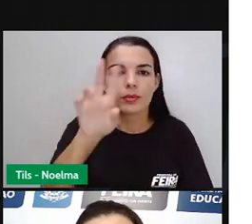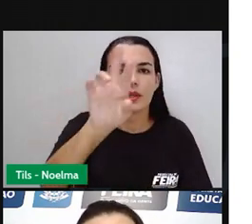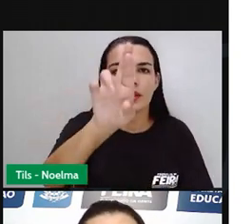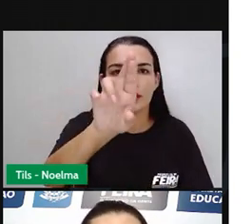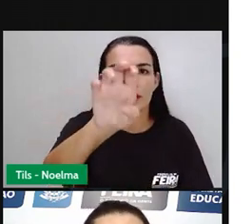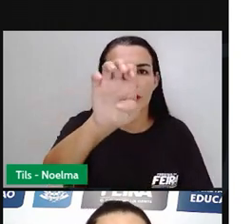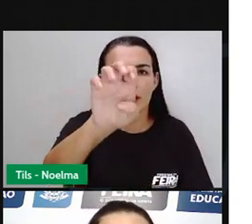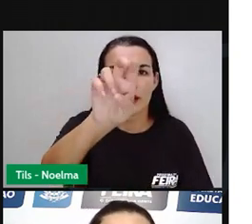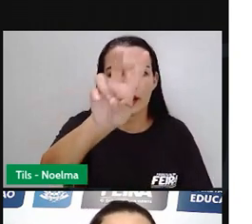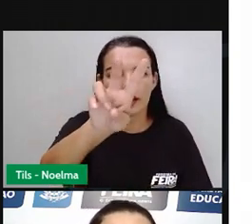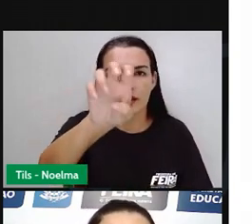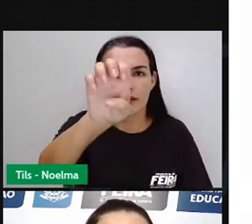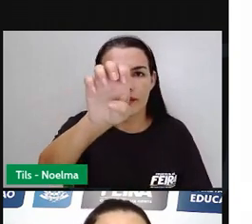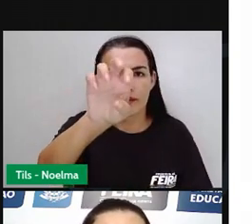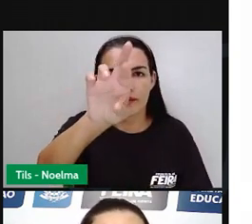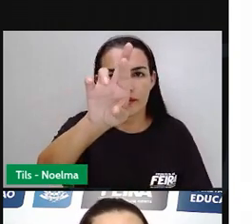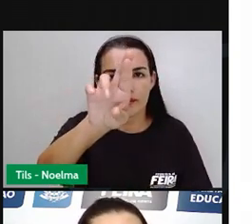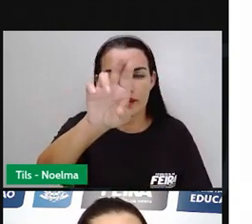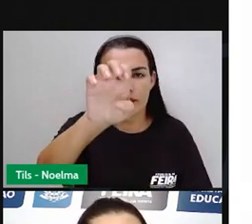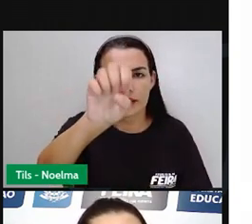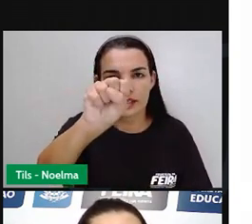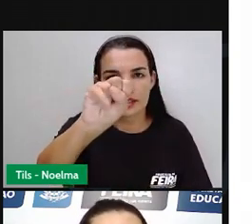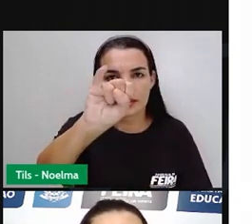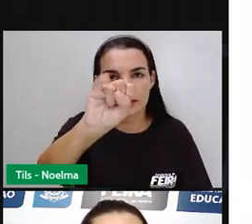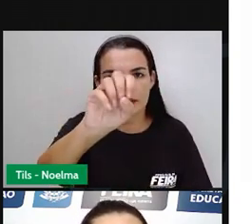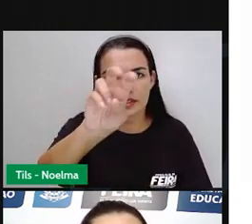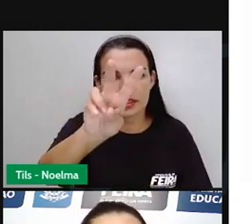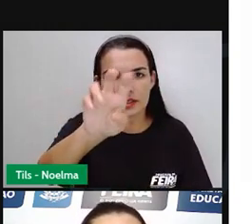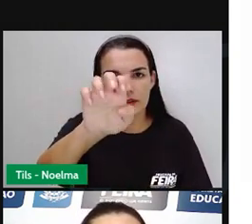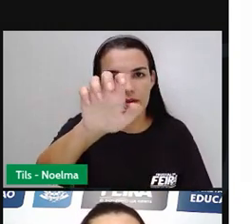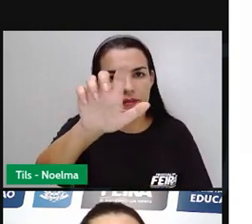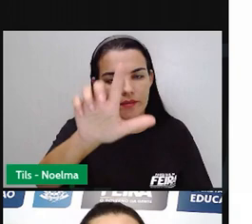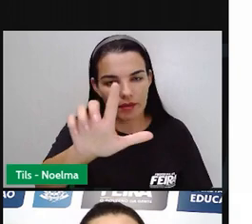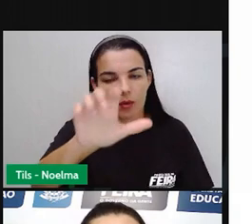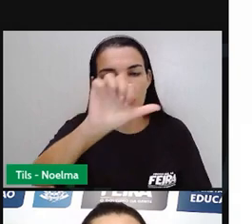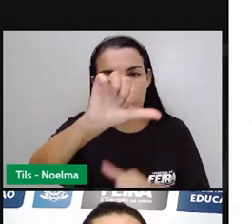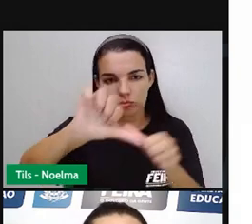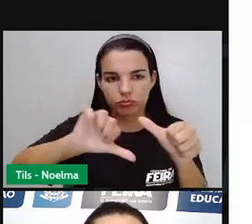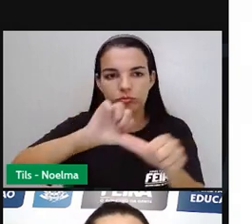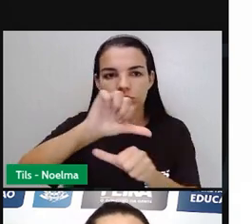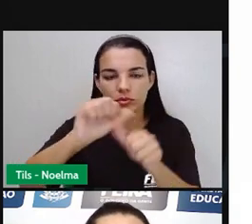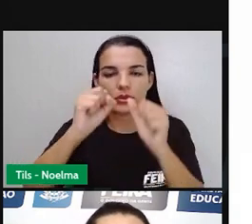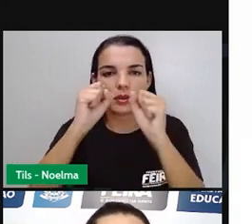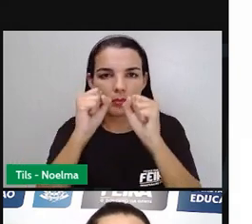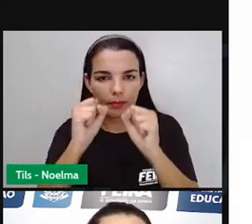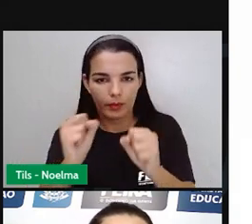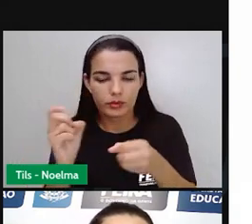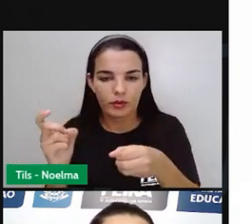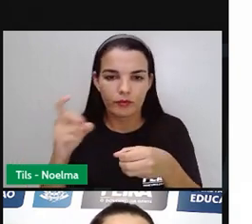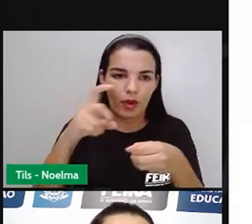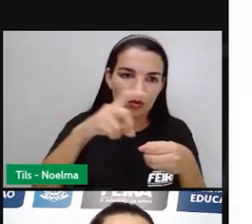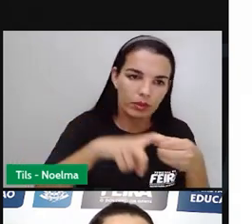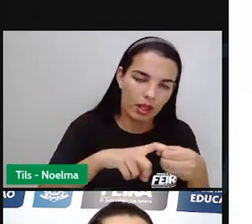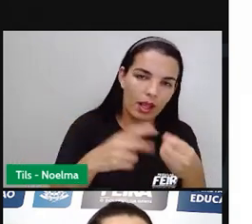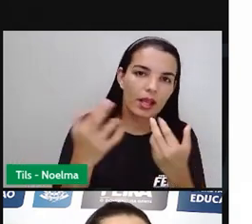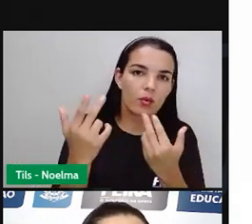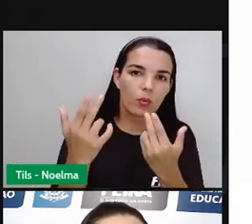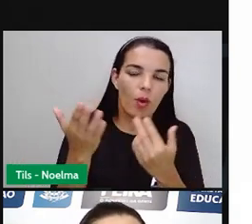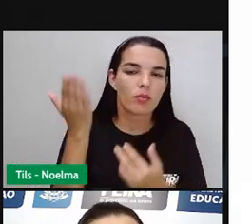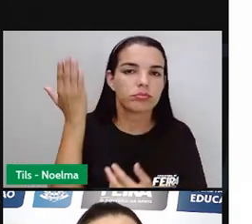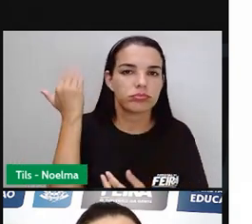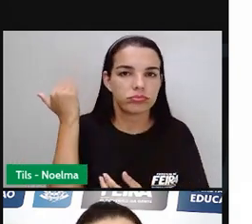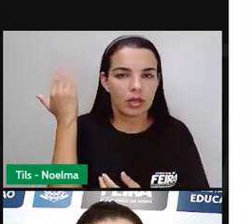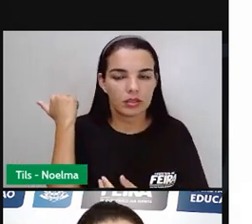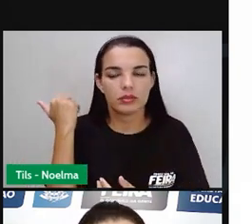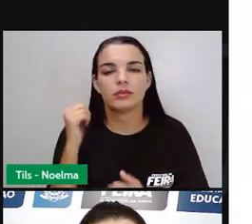reversíveis. Uma mudança reversível é quando o material consegue voltar ao seu aspecto inicial